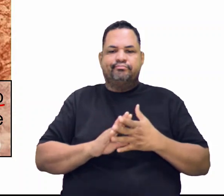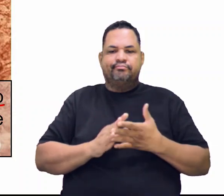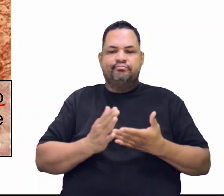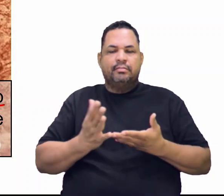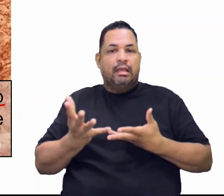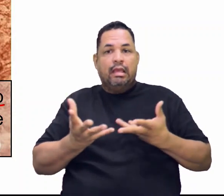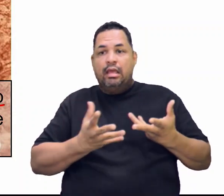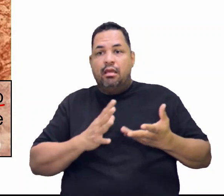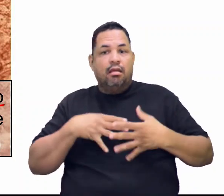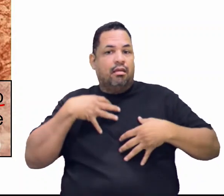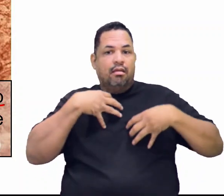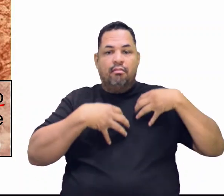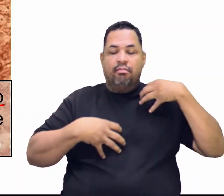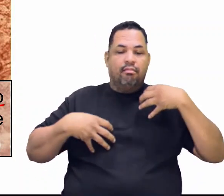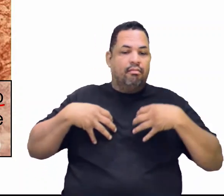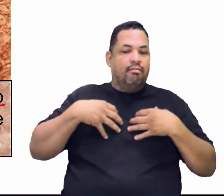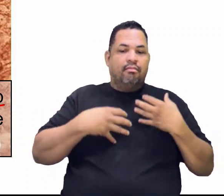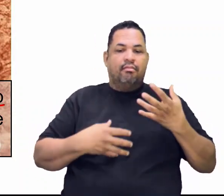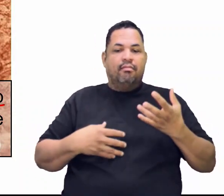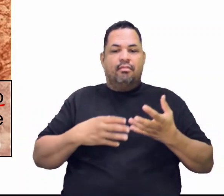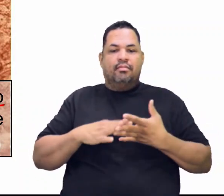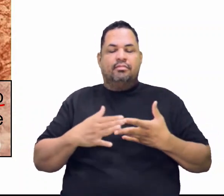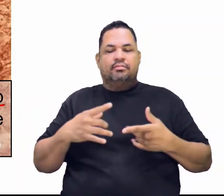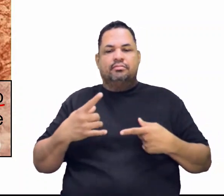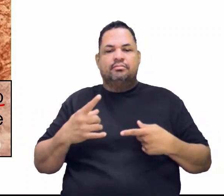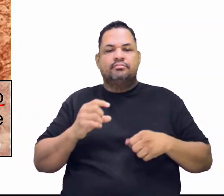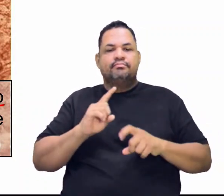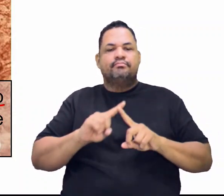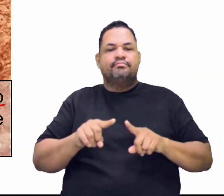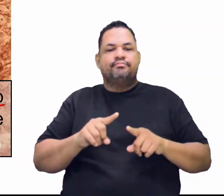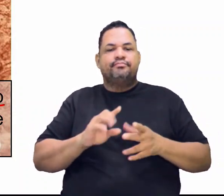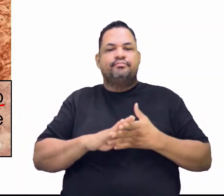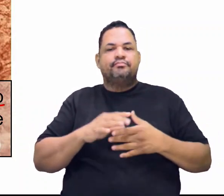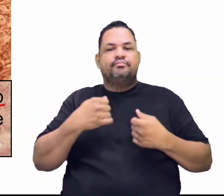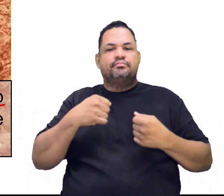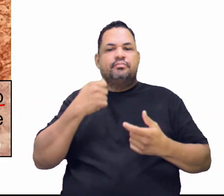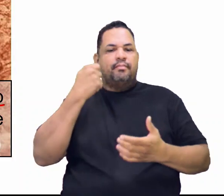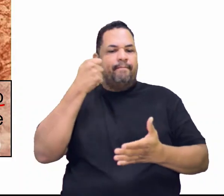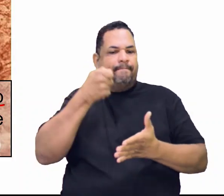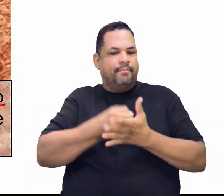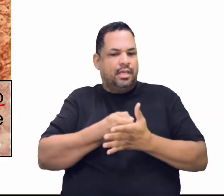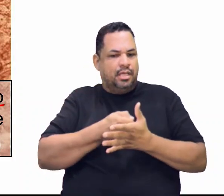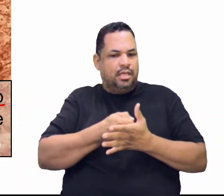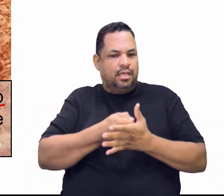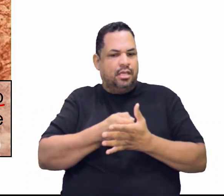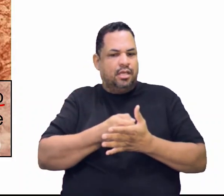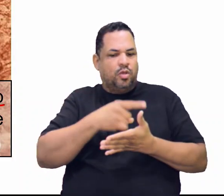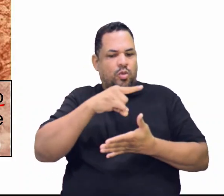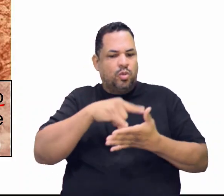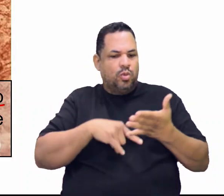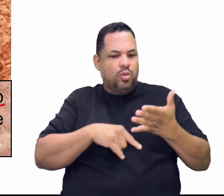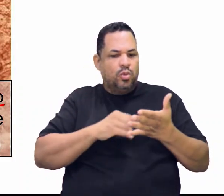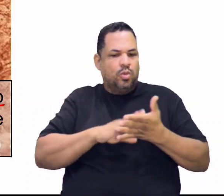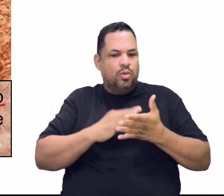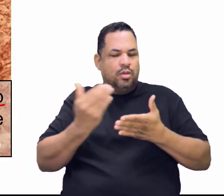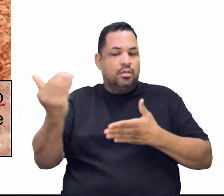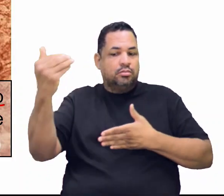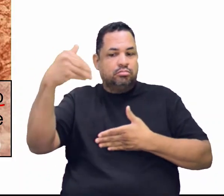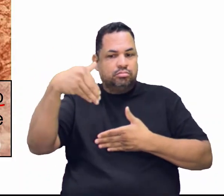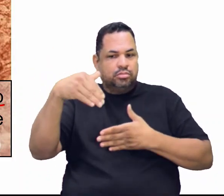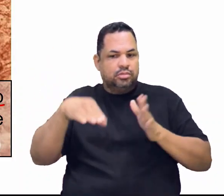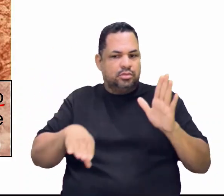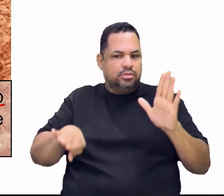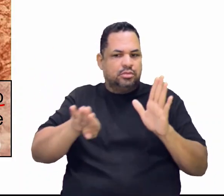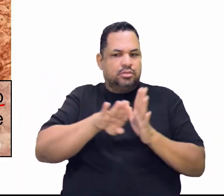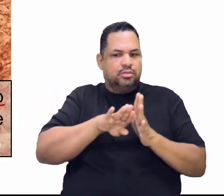vinha no oba-oba, aquela coisa, é? Mas peraí, ele vai ter que pagar a passagem dele, a vinda dele para